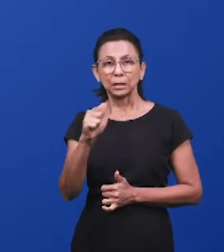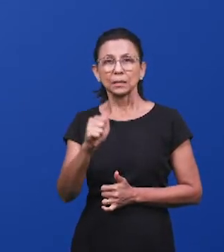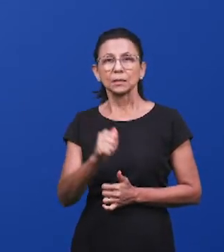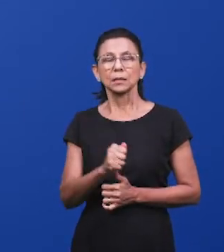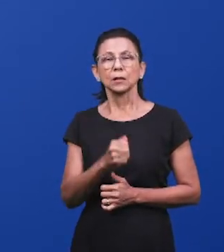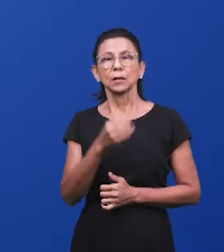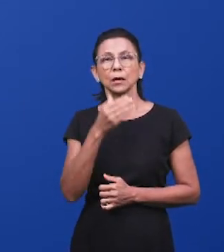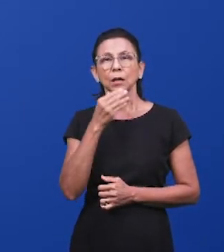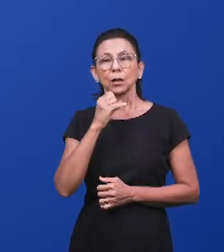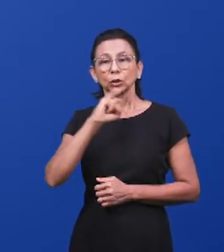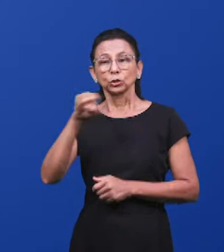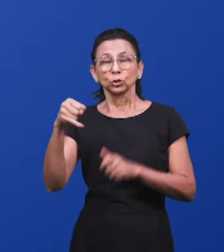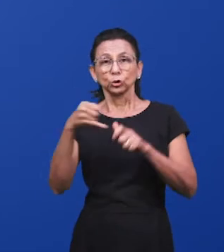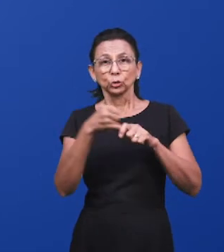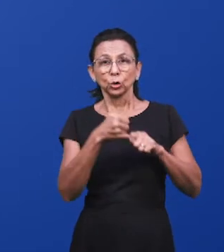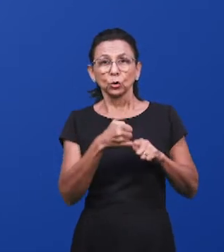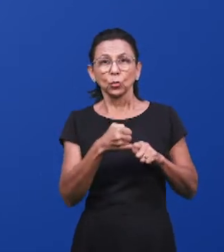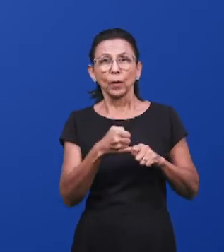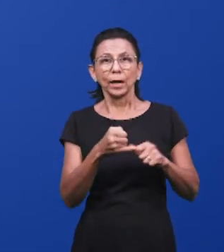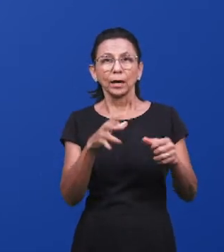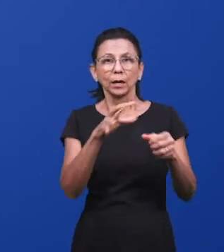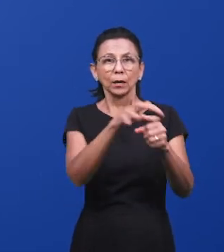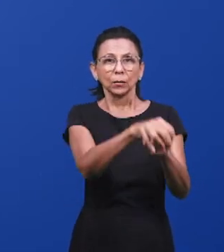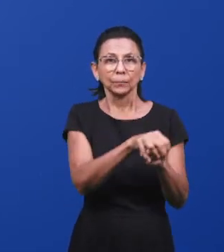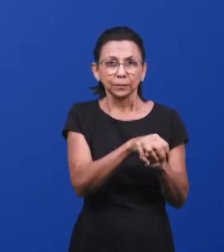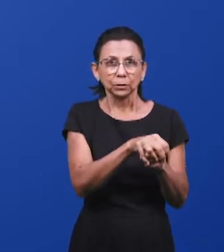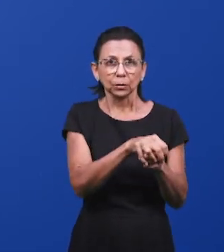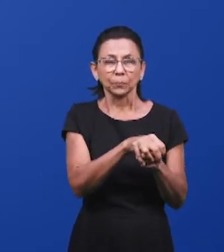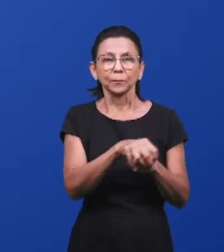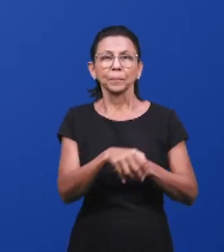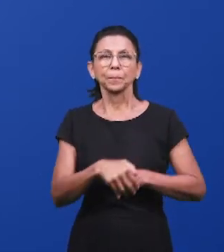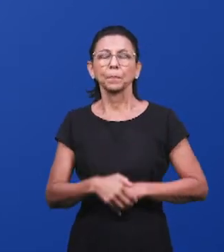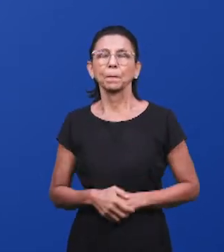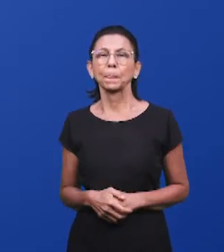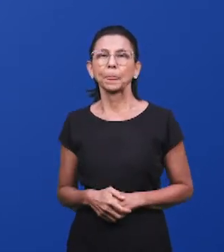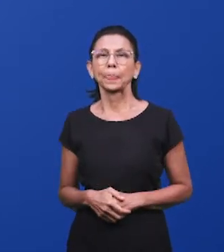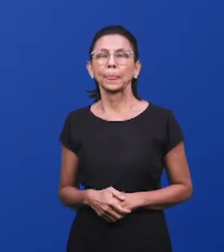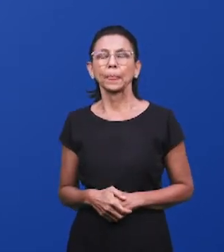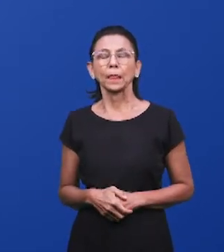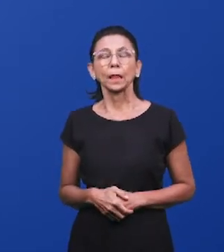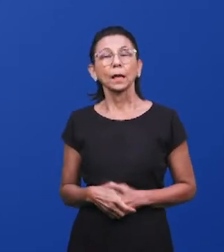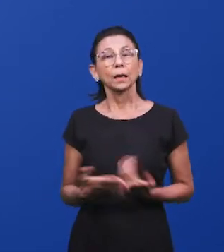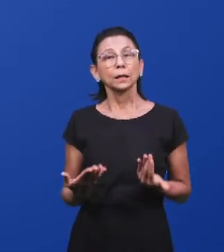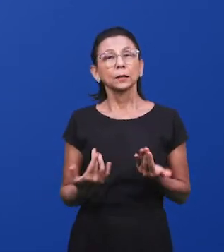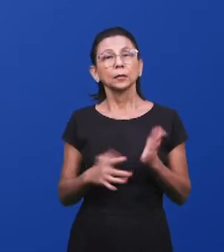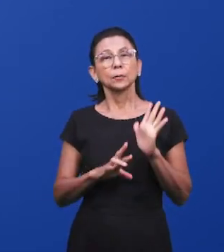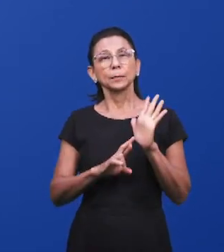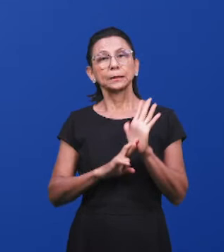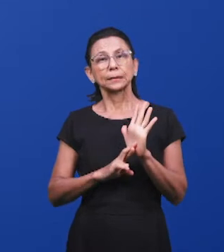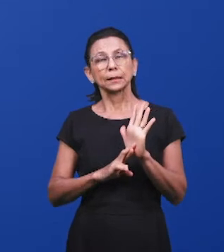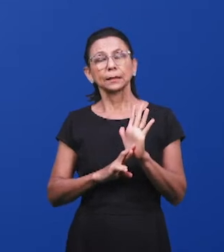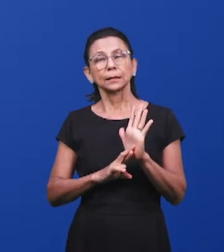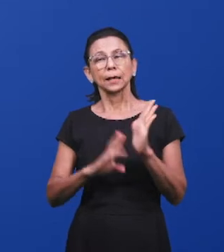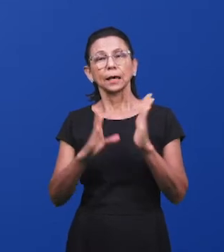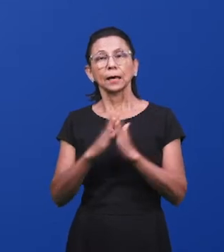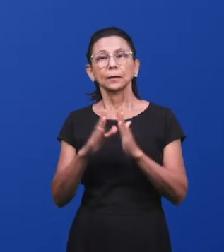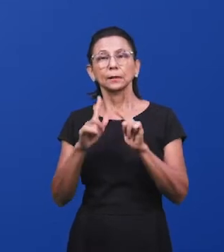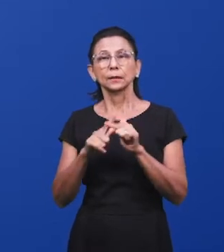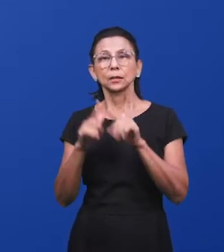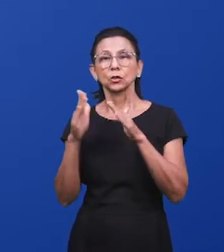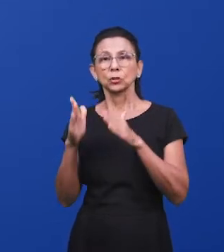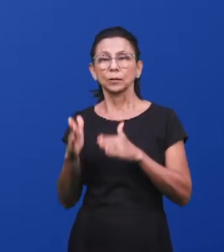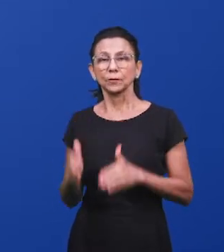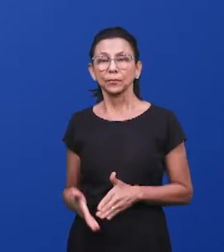verso 24, e que aponta profeticamente para a igreja fiel que é gentílica, mostrando que o Senhor um